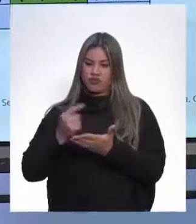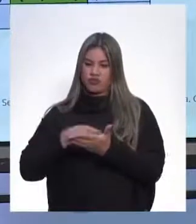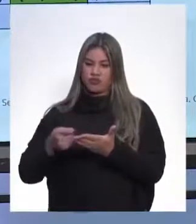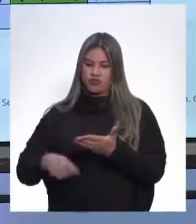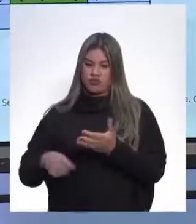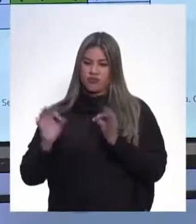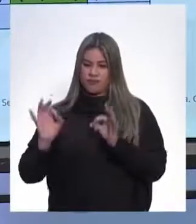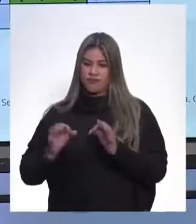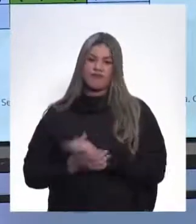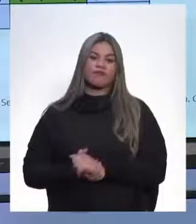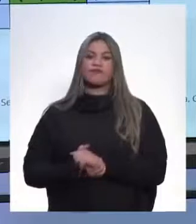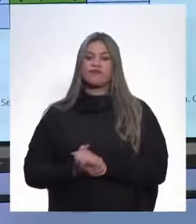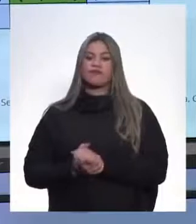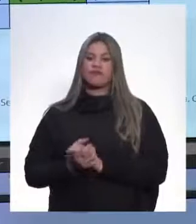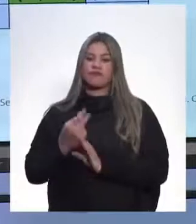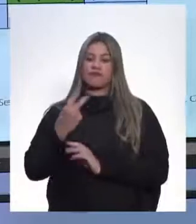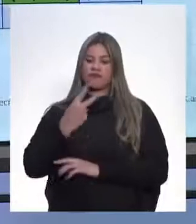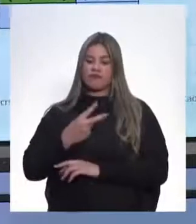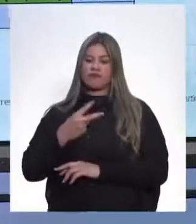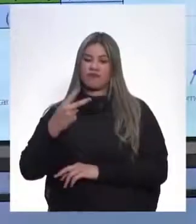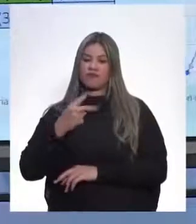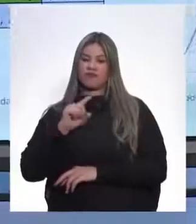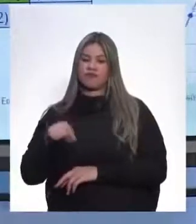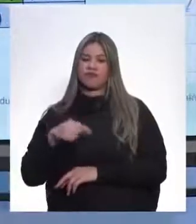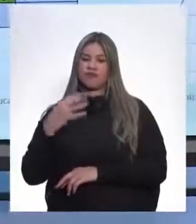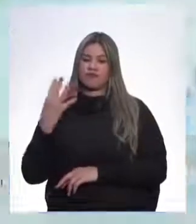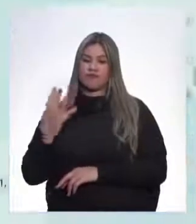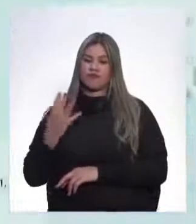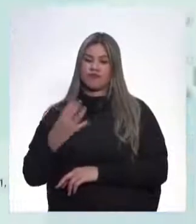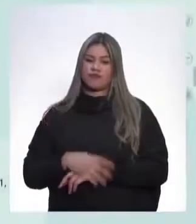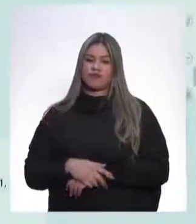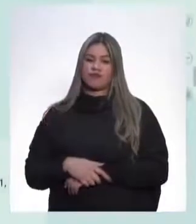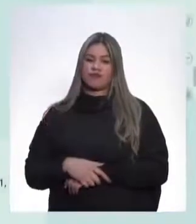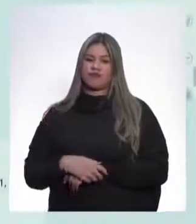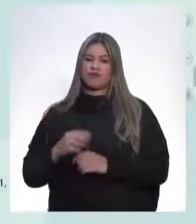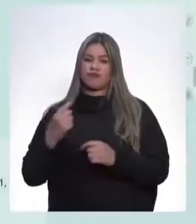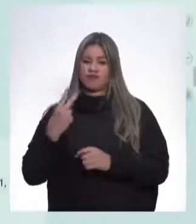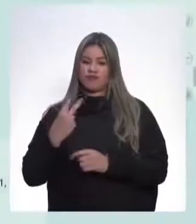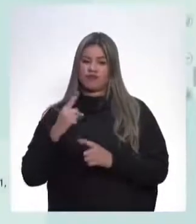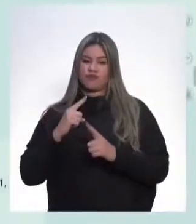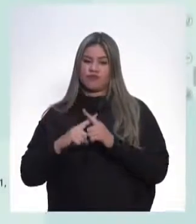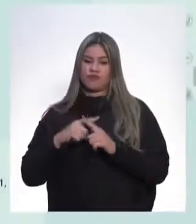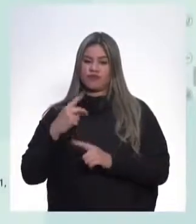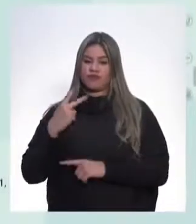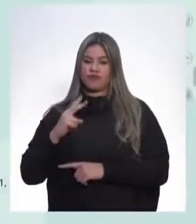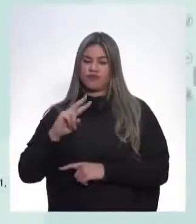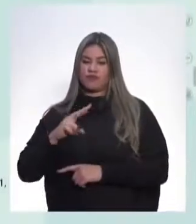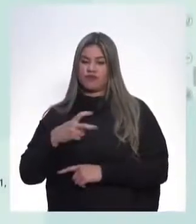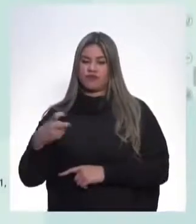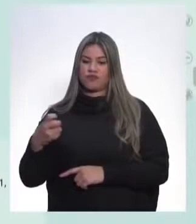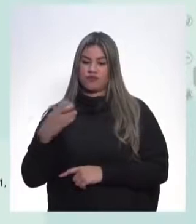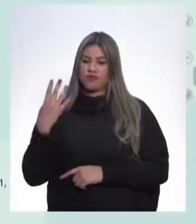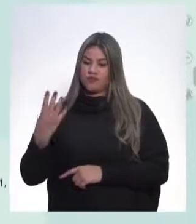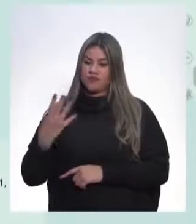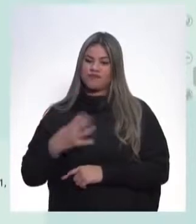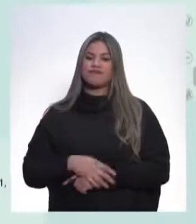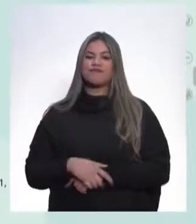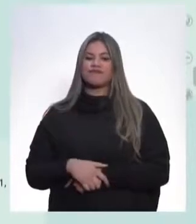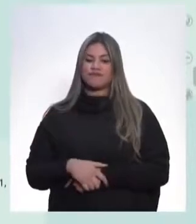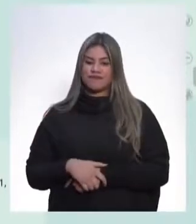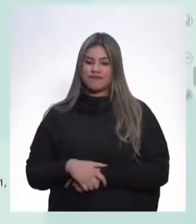2 positivo com 4 positivo. Se eu fizer 2 vezes 2, que é o dobro de x, eu chego no